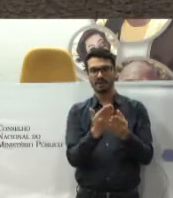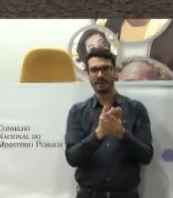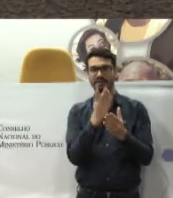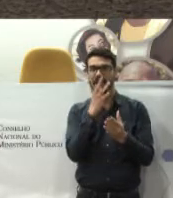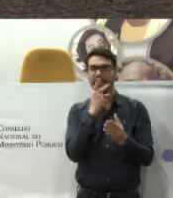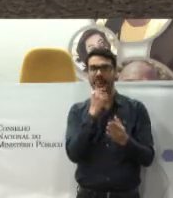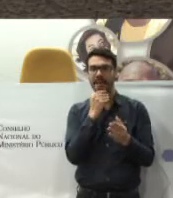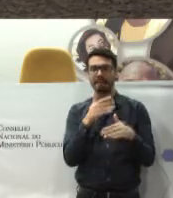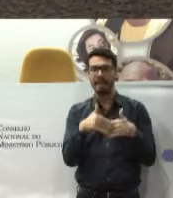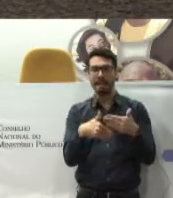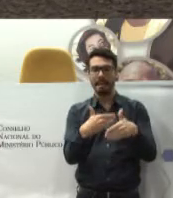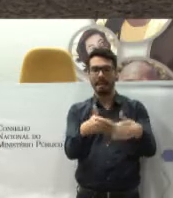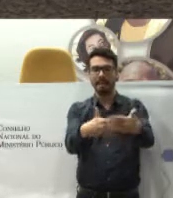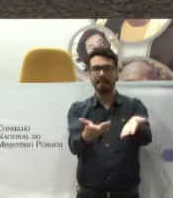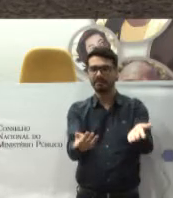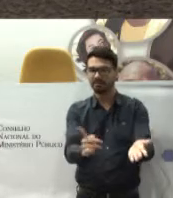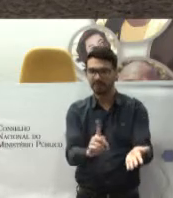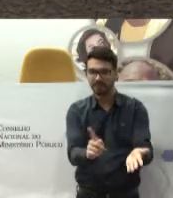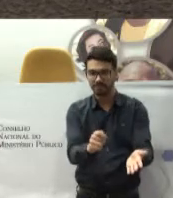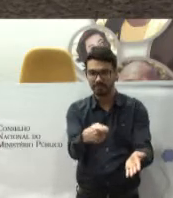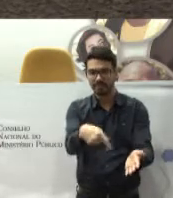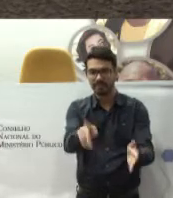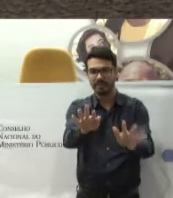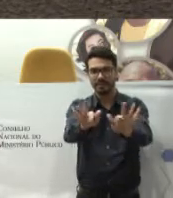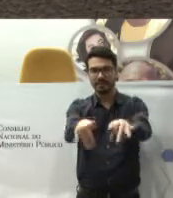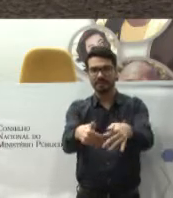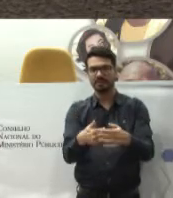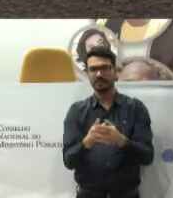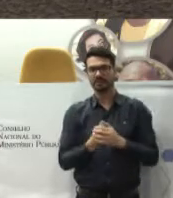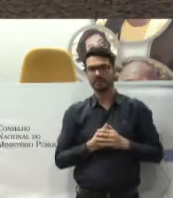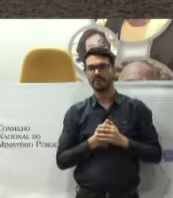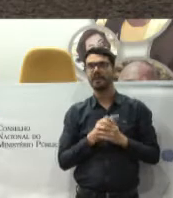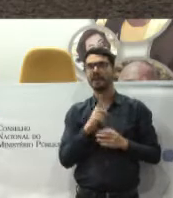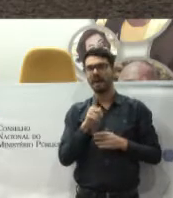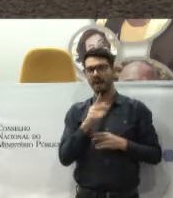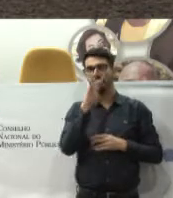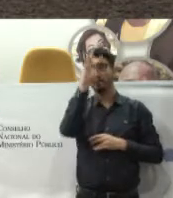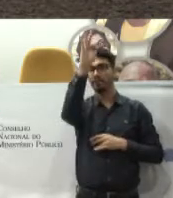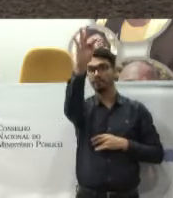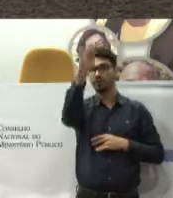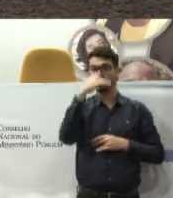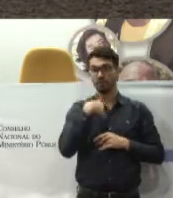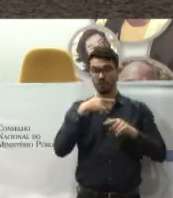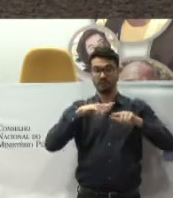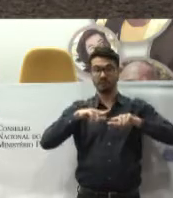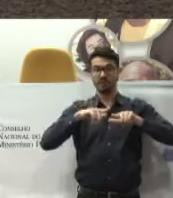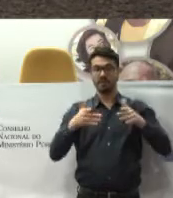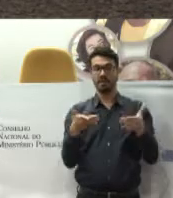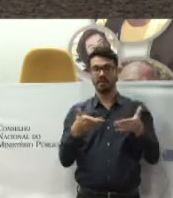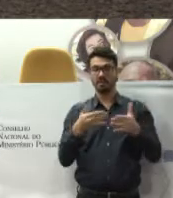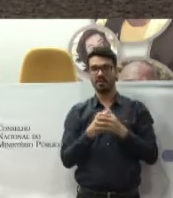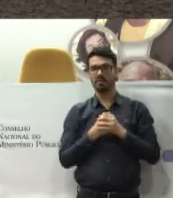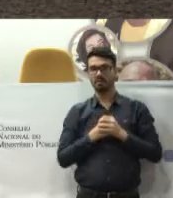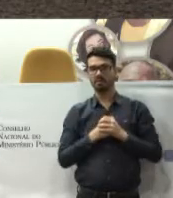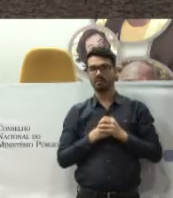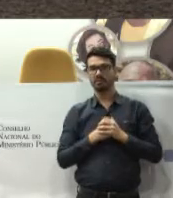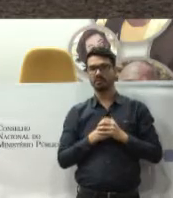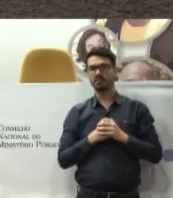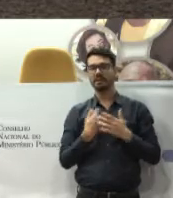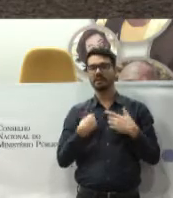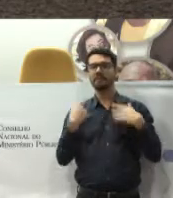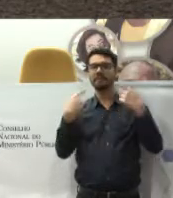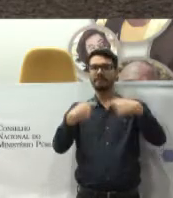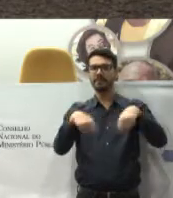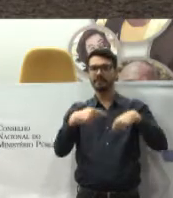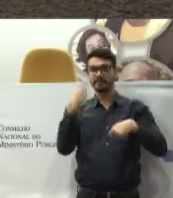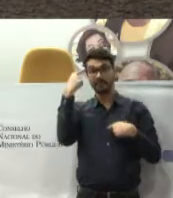para sempre. Então, eu acho que esse é o horizonte com o qual eu estou trabalhando agora. A gente